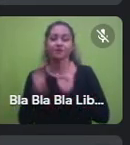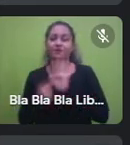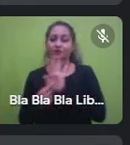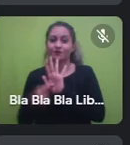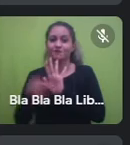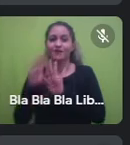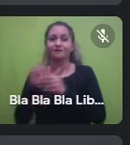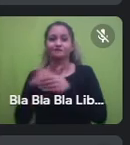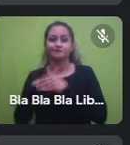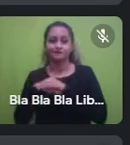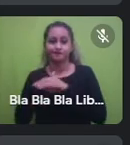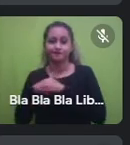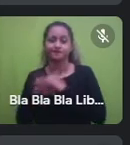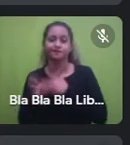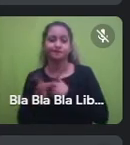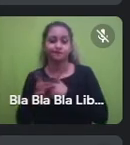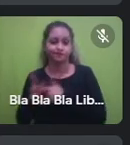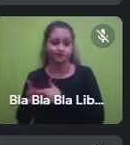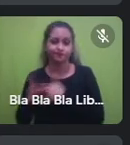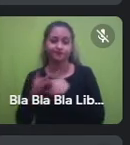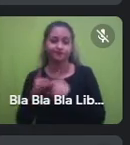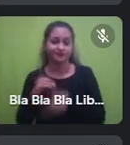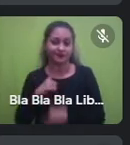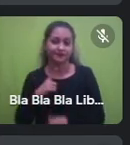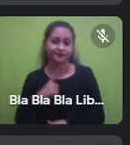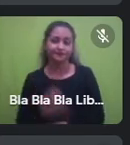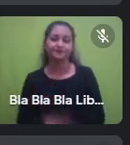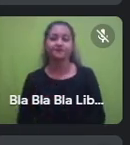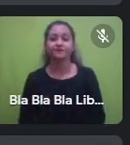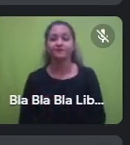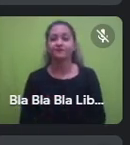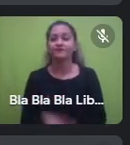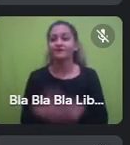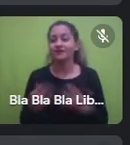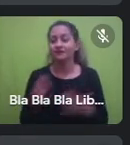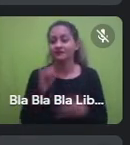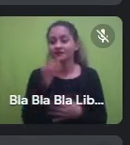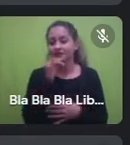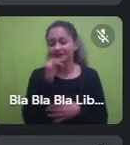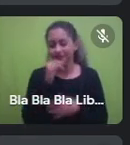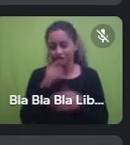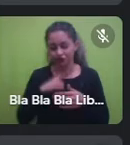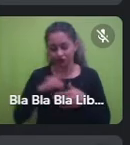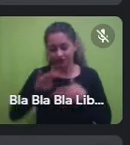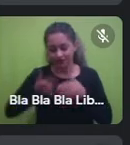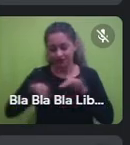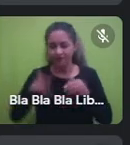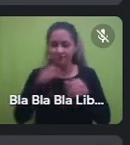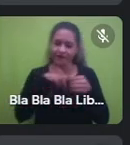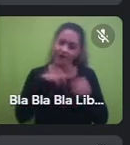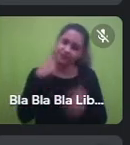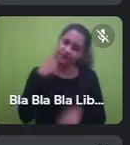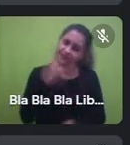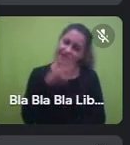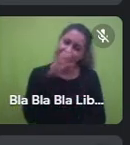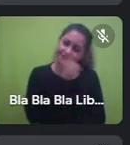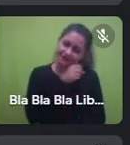bioacumulação, né? Então, quando a gente faz ali a divisão, né? Quer ver? Volta lá